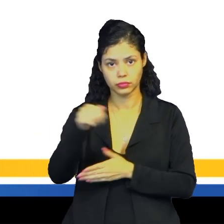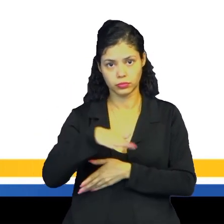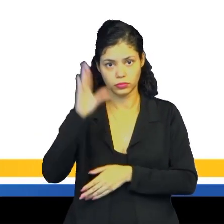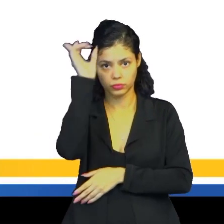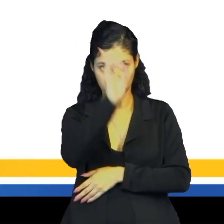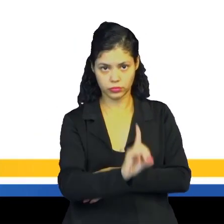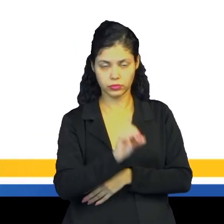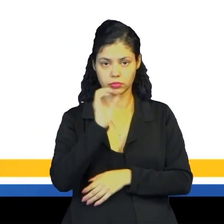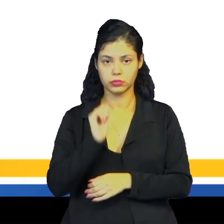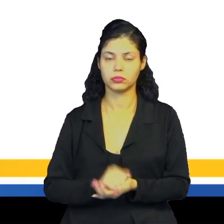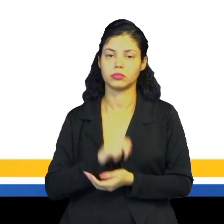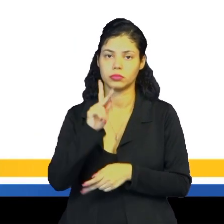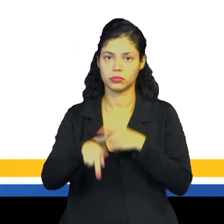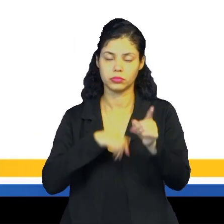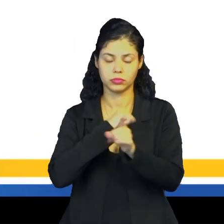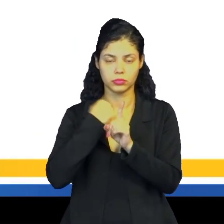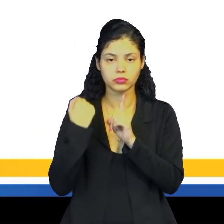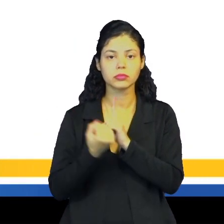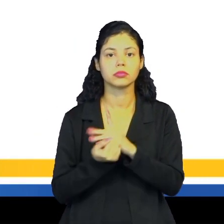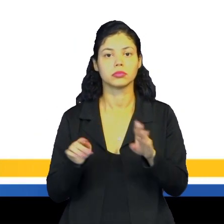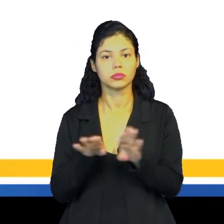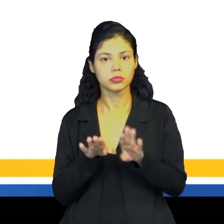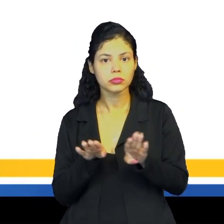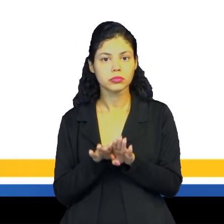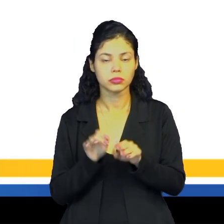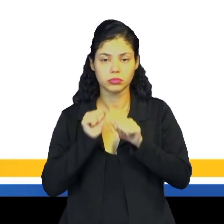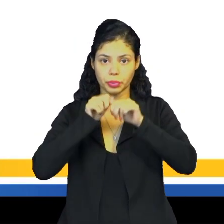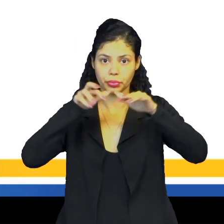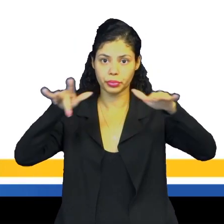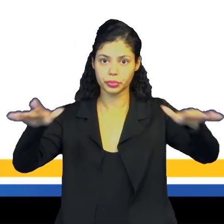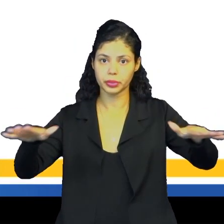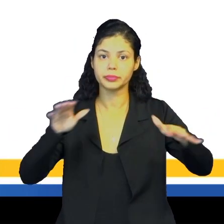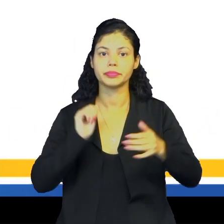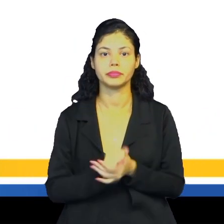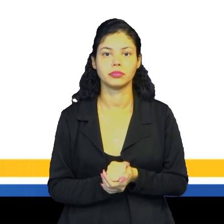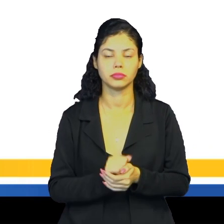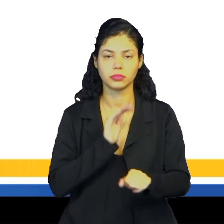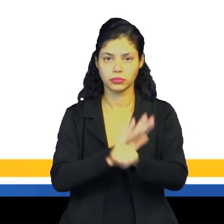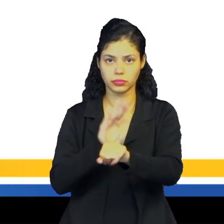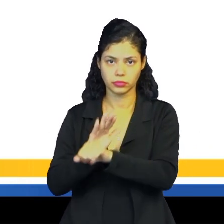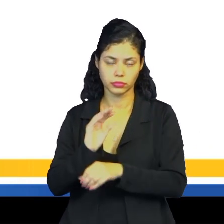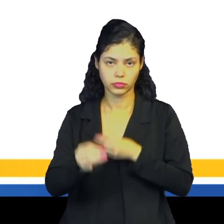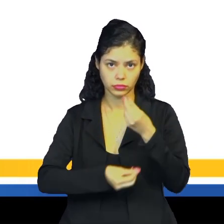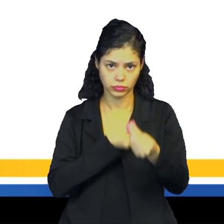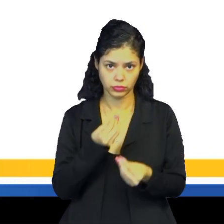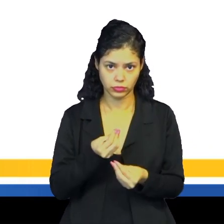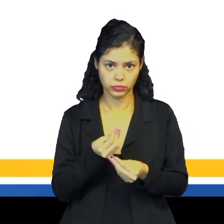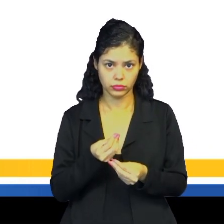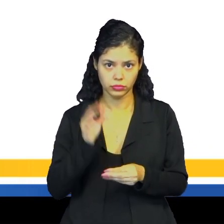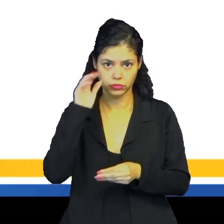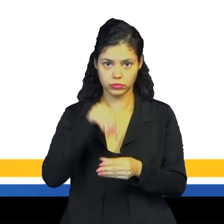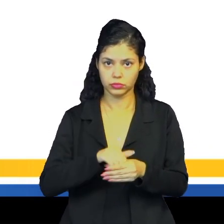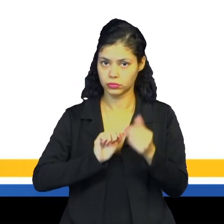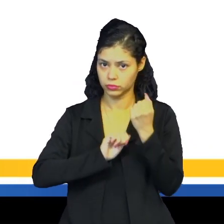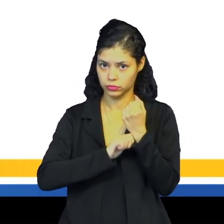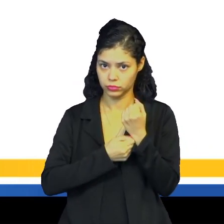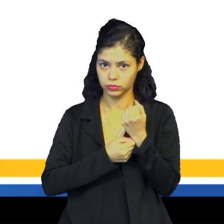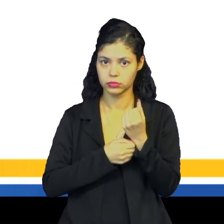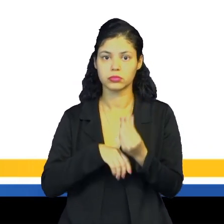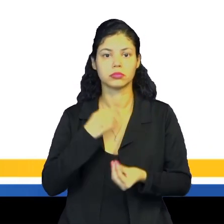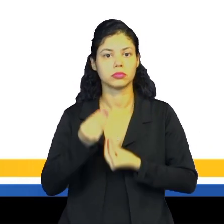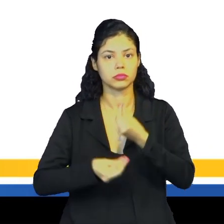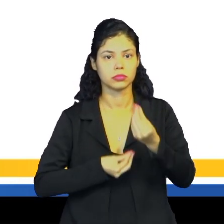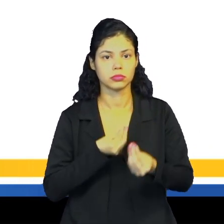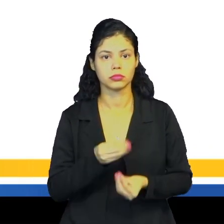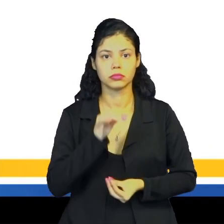dos direitos civis e sociais, os direitos políticos também foram expandidos, consolidando tanto o voto universal e secreto, quanto